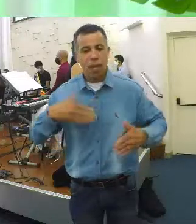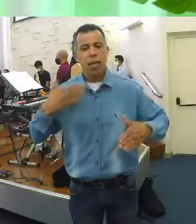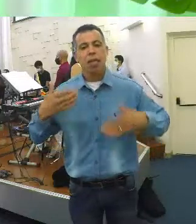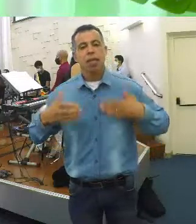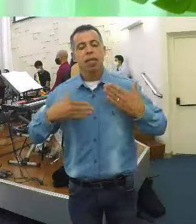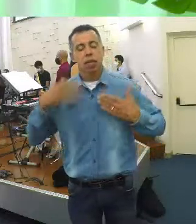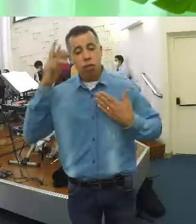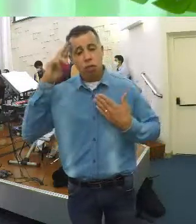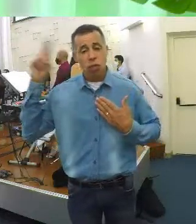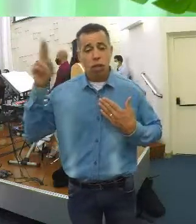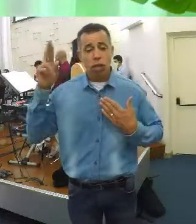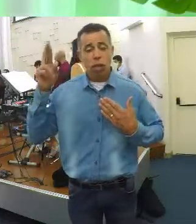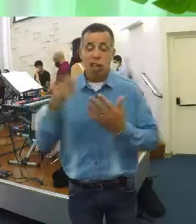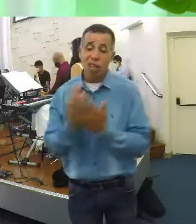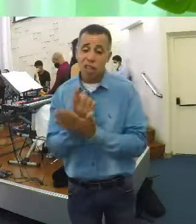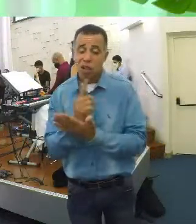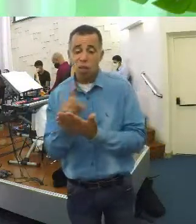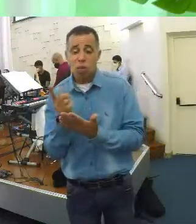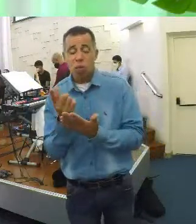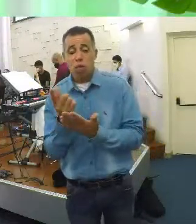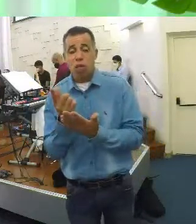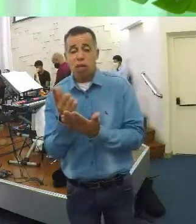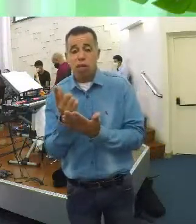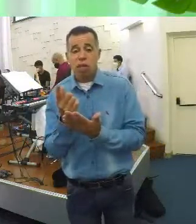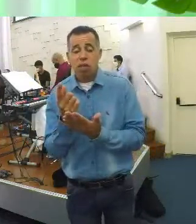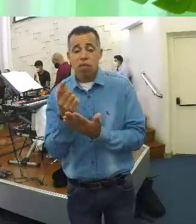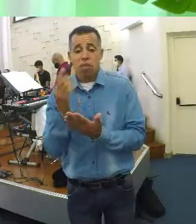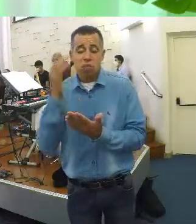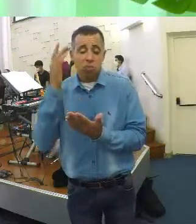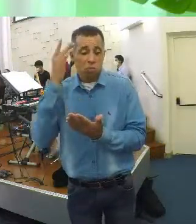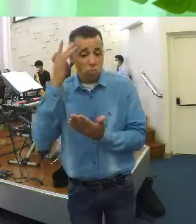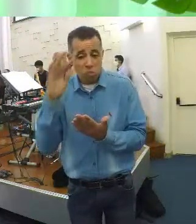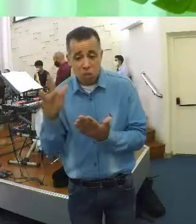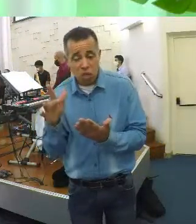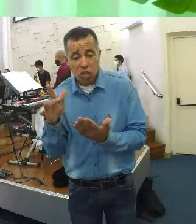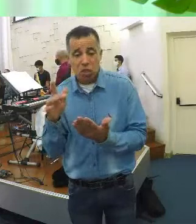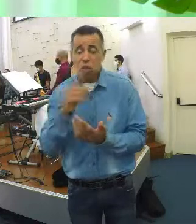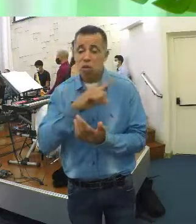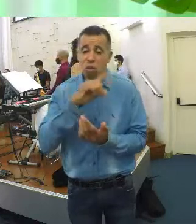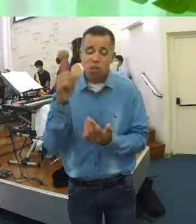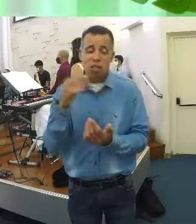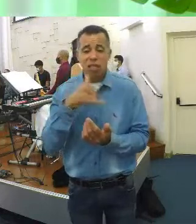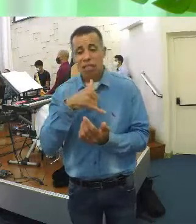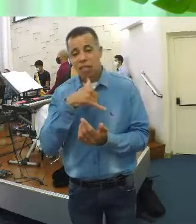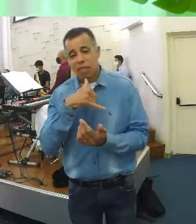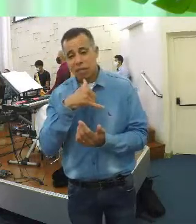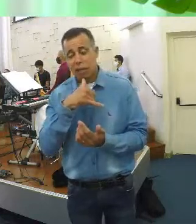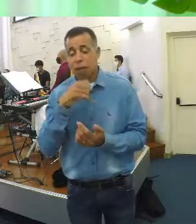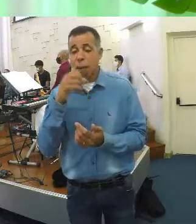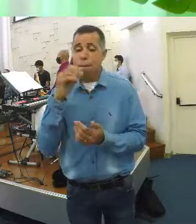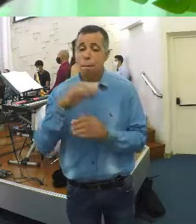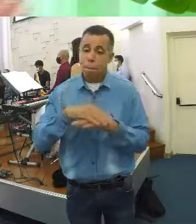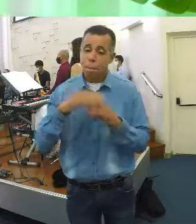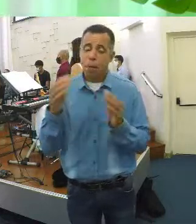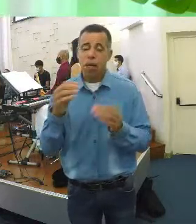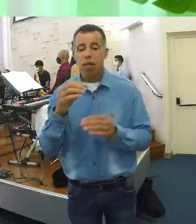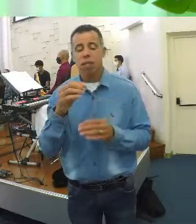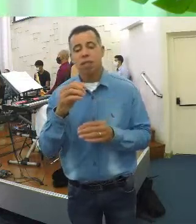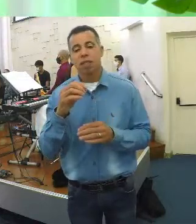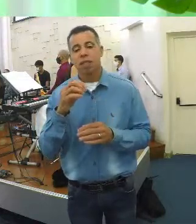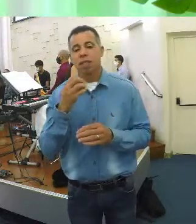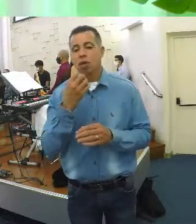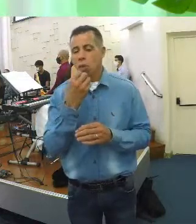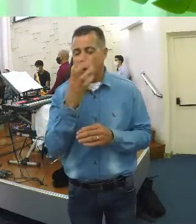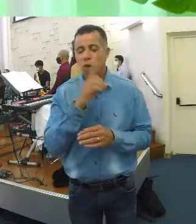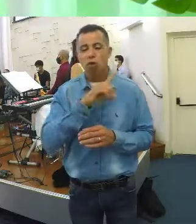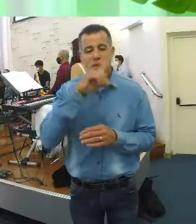Talvez você não compreenda isso se o seu dia estiver muito triste, mas se você estiver num bom dia, você vai lembrar